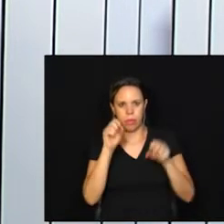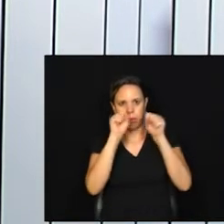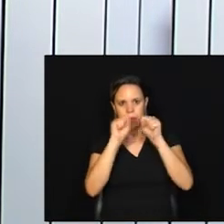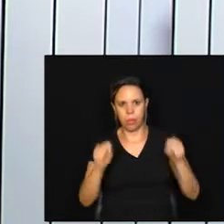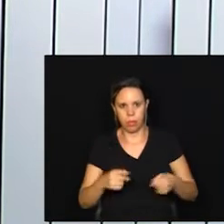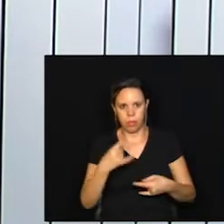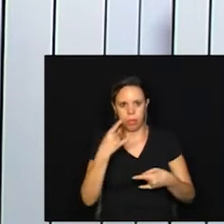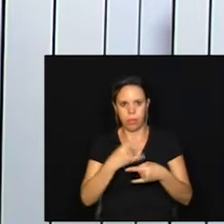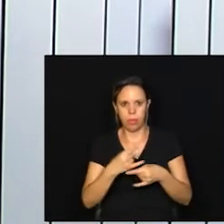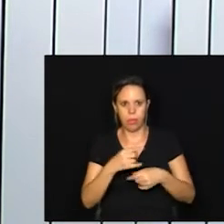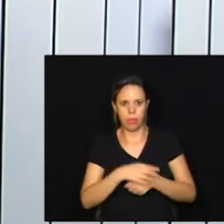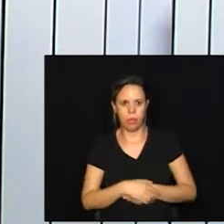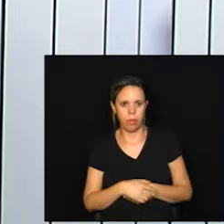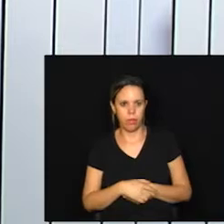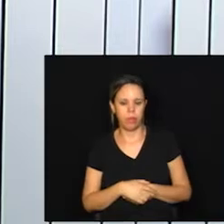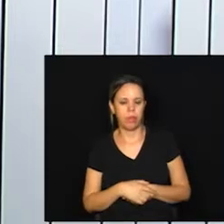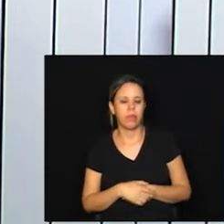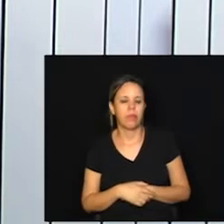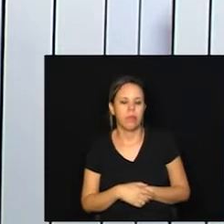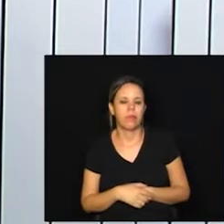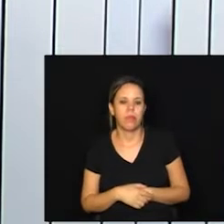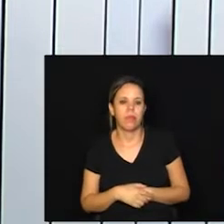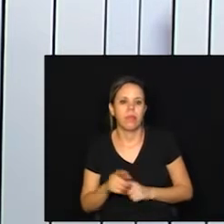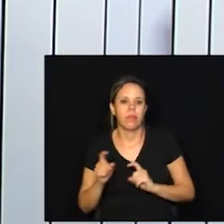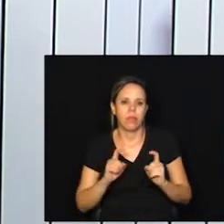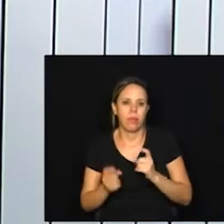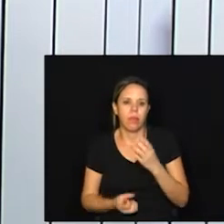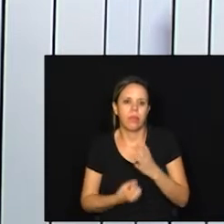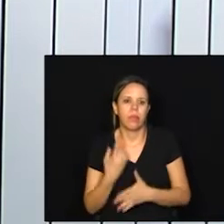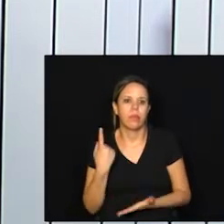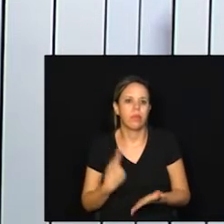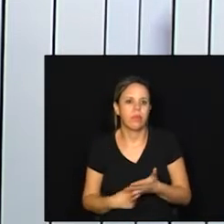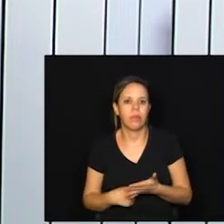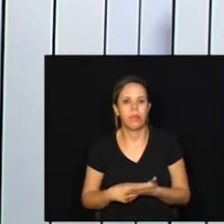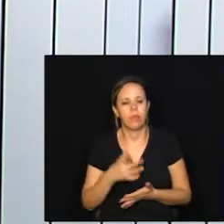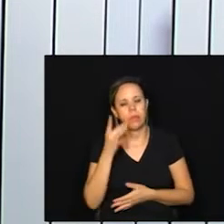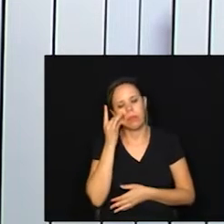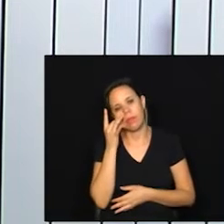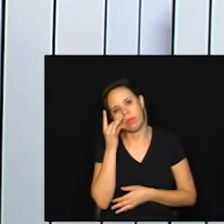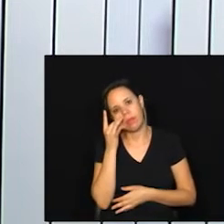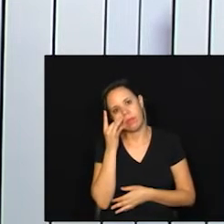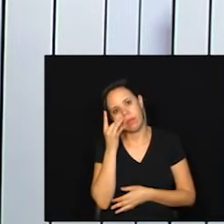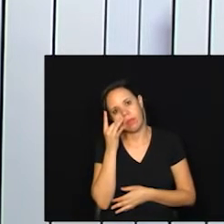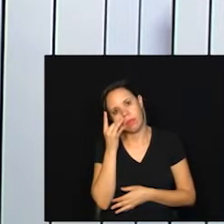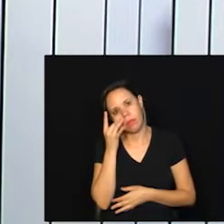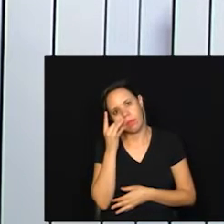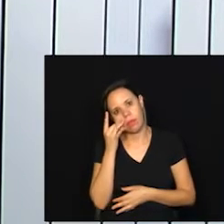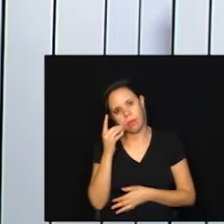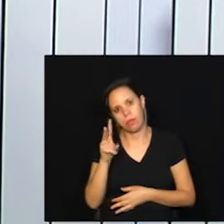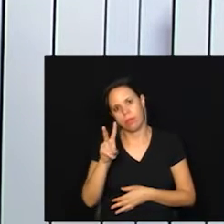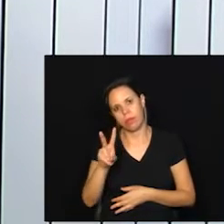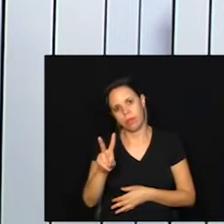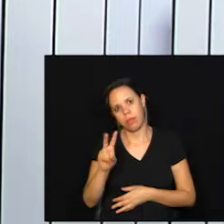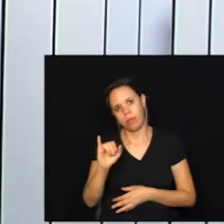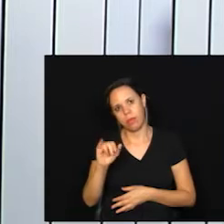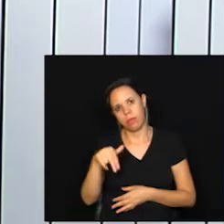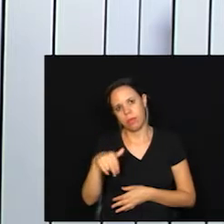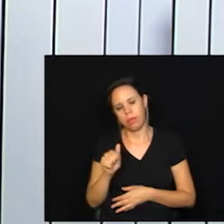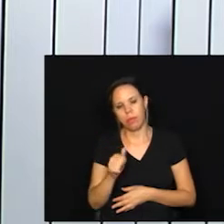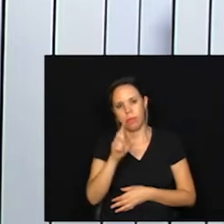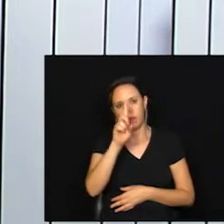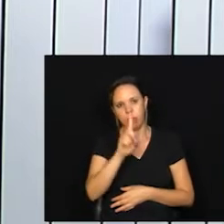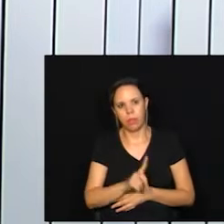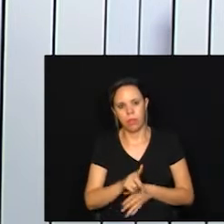de deliberação remota, tá? Então, a reunião ela vai contar com a presença da Tiche Viana, ela que é diretora